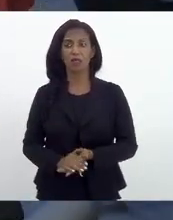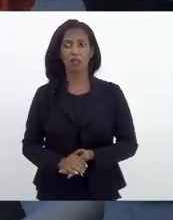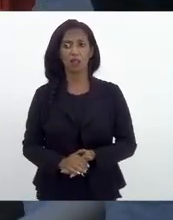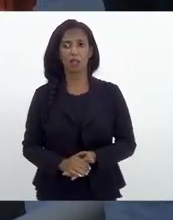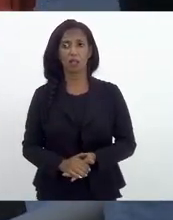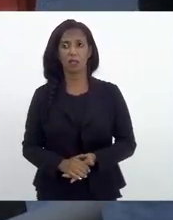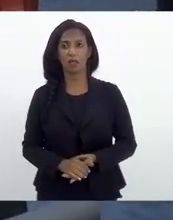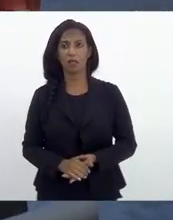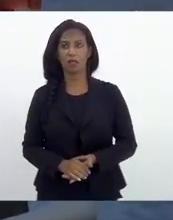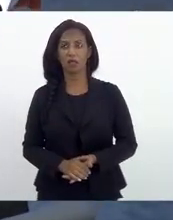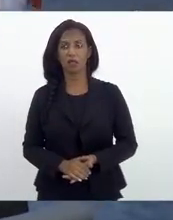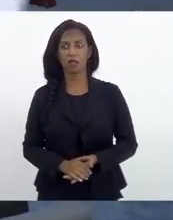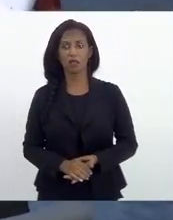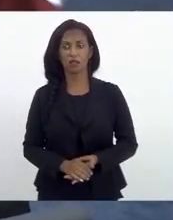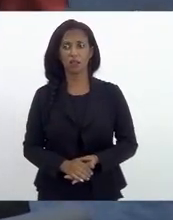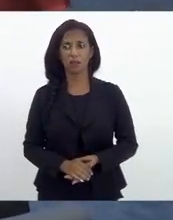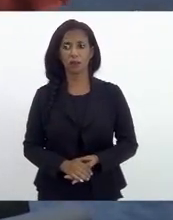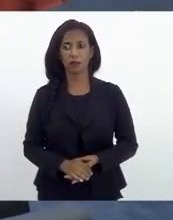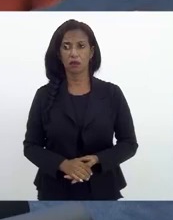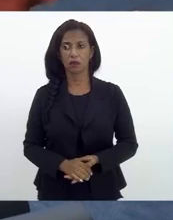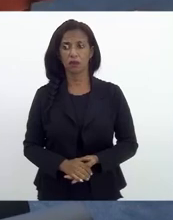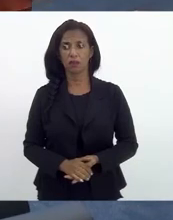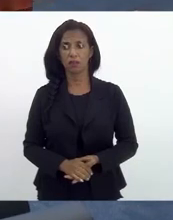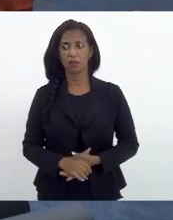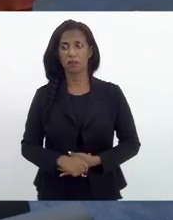trabalhar aí vale o princípio que eu encaminhei aqui pode vir Rejane fala aqui